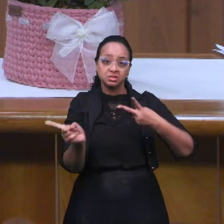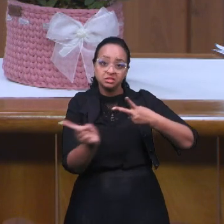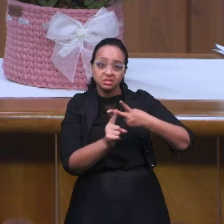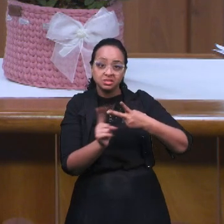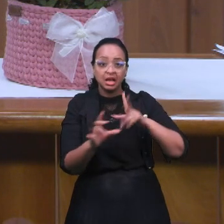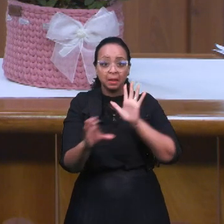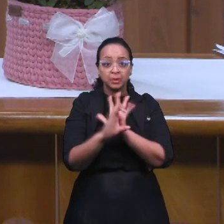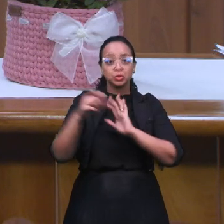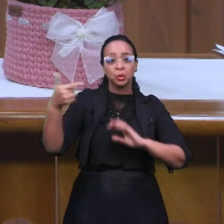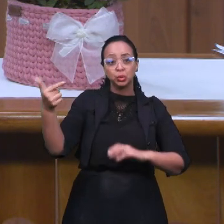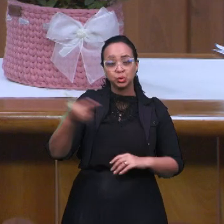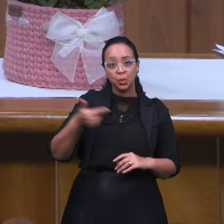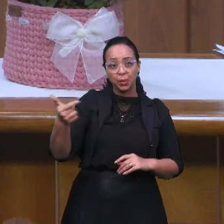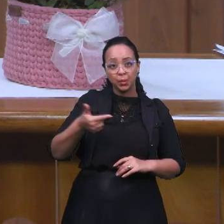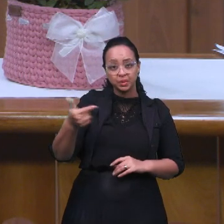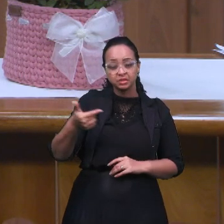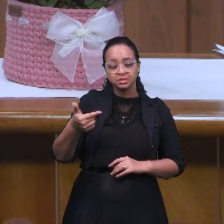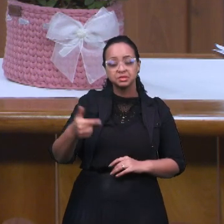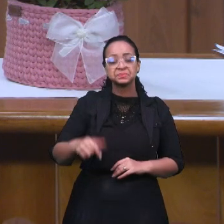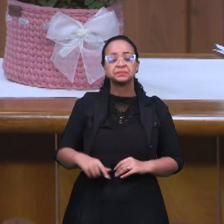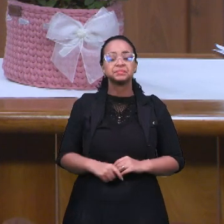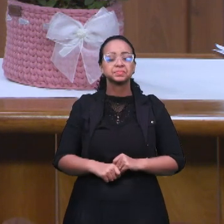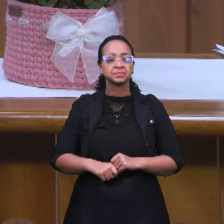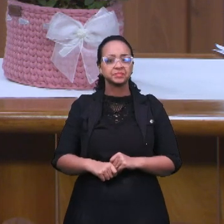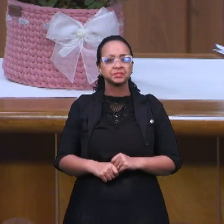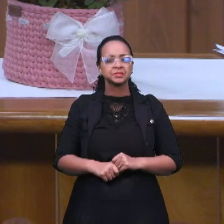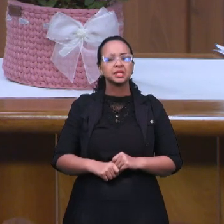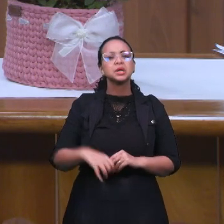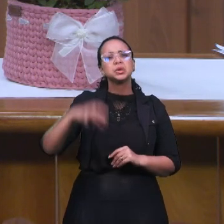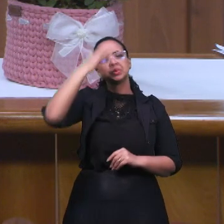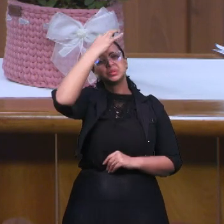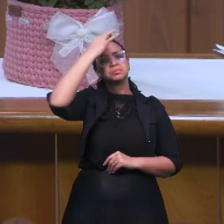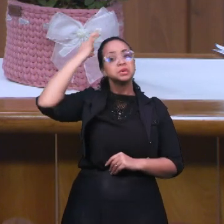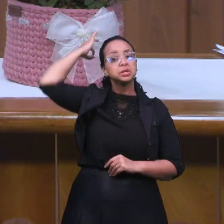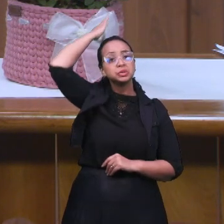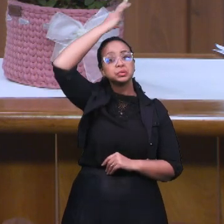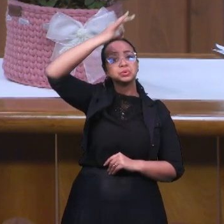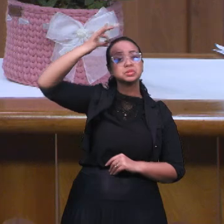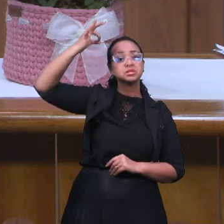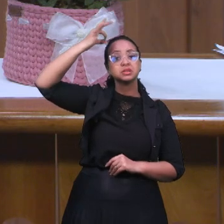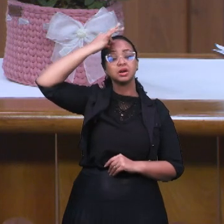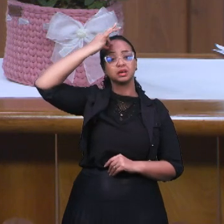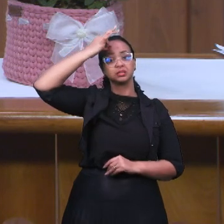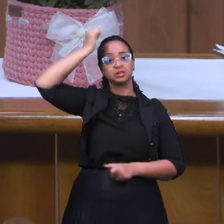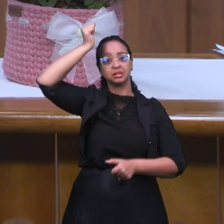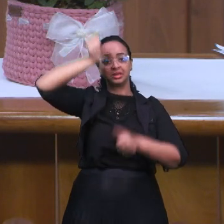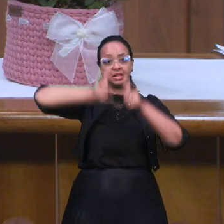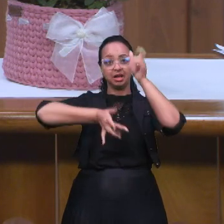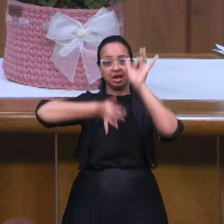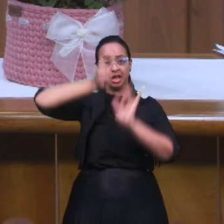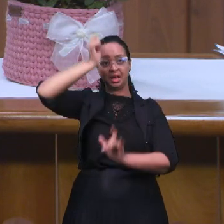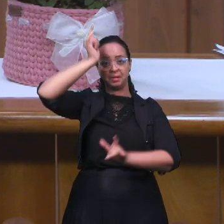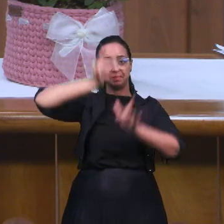o segundo capítulo, o Espírito Santo outra vez derramado para a partida da igreja.